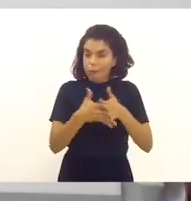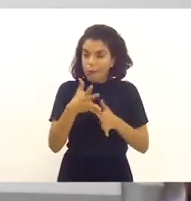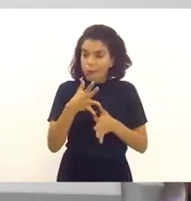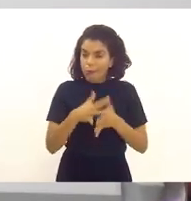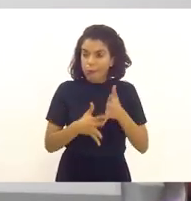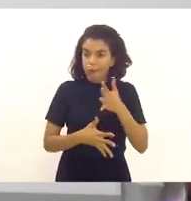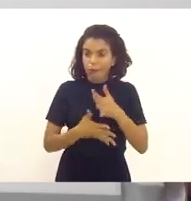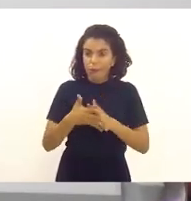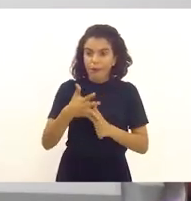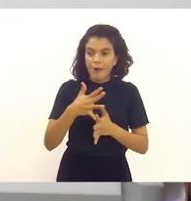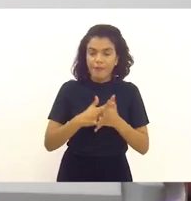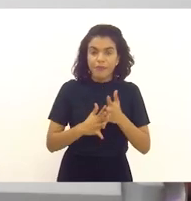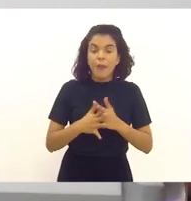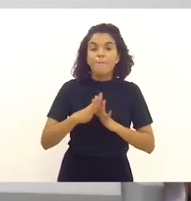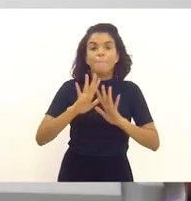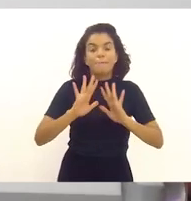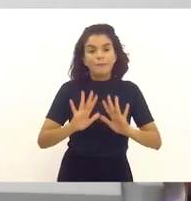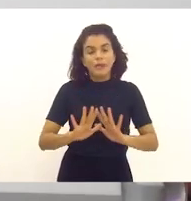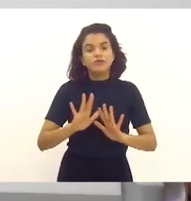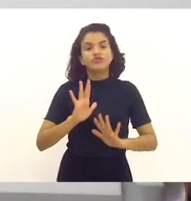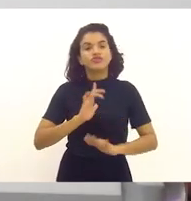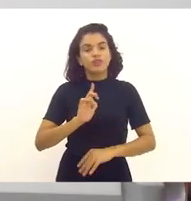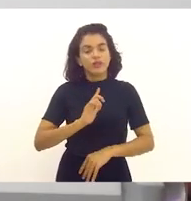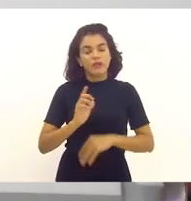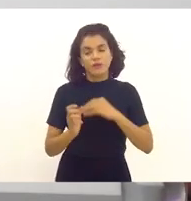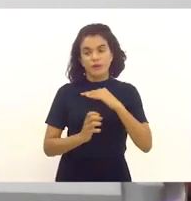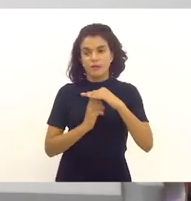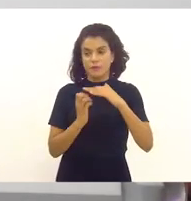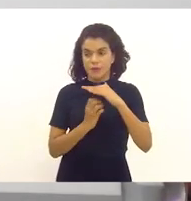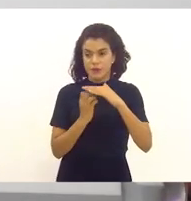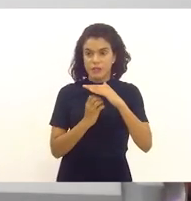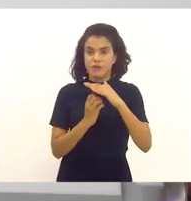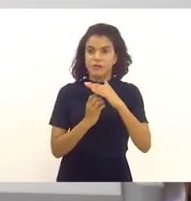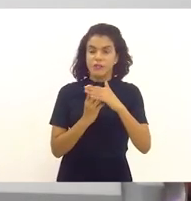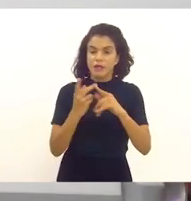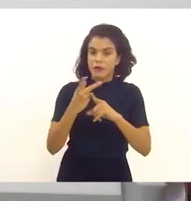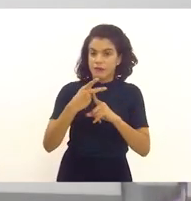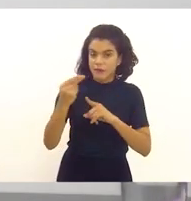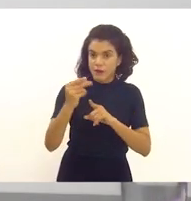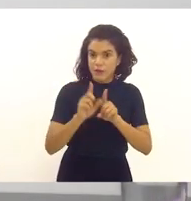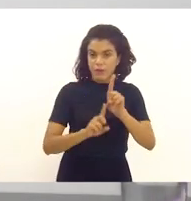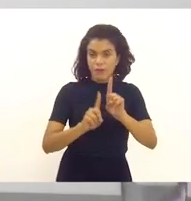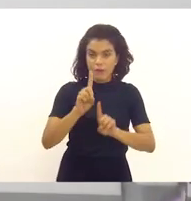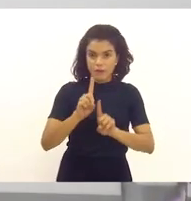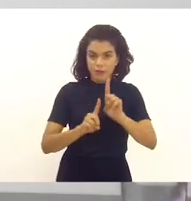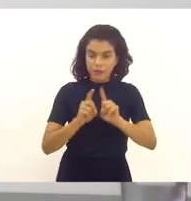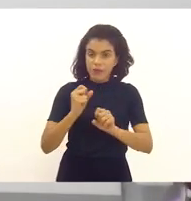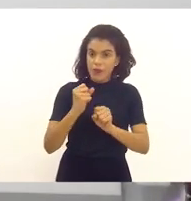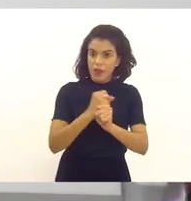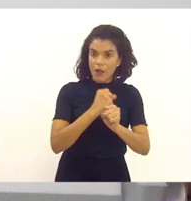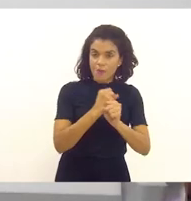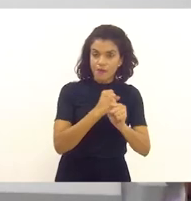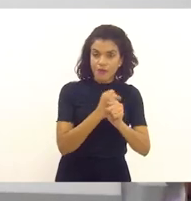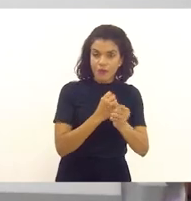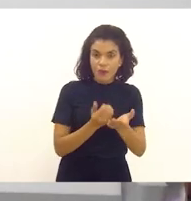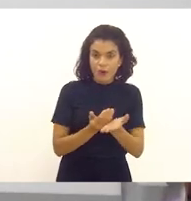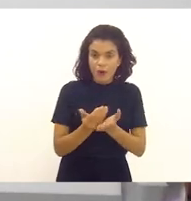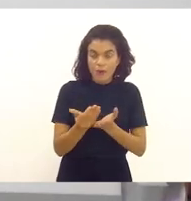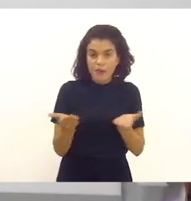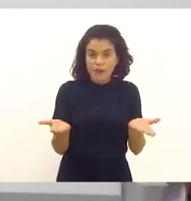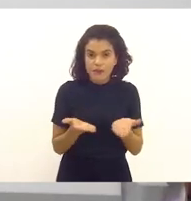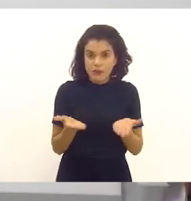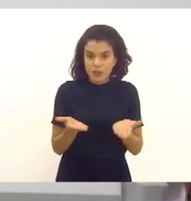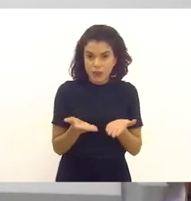a gente já teve a empresa é vencedora essa obra ela começa agora